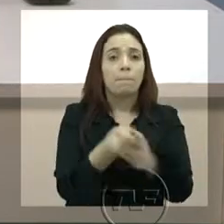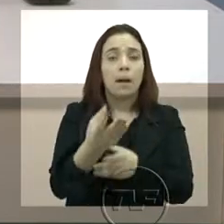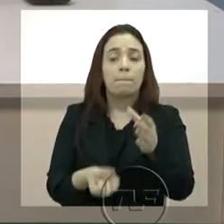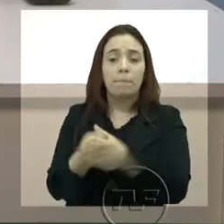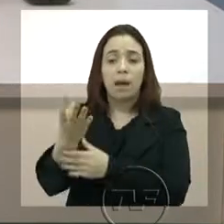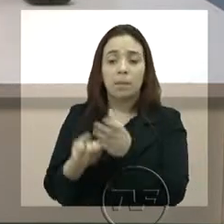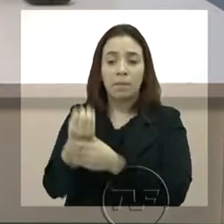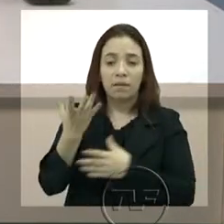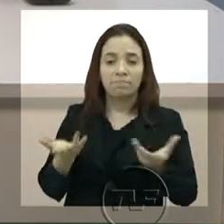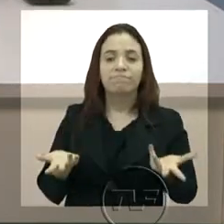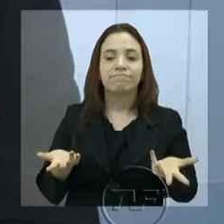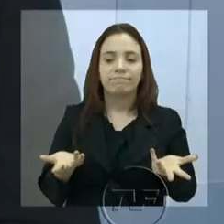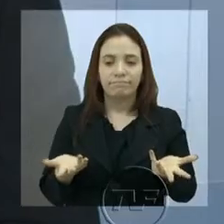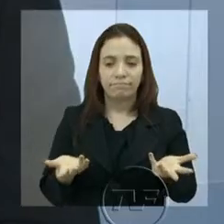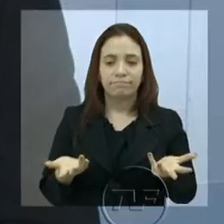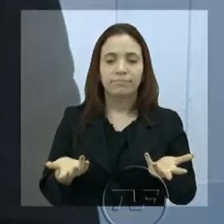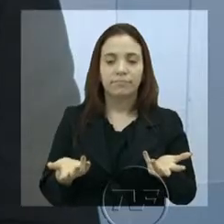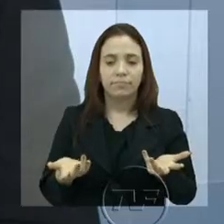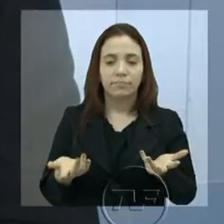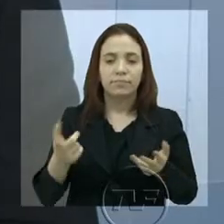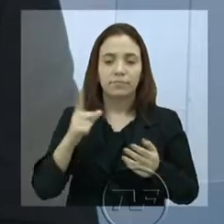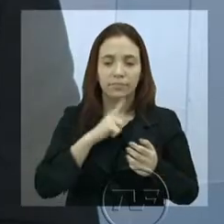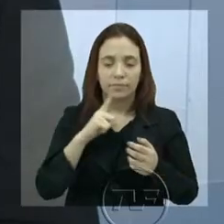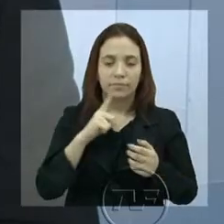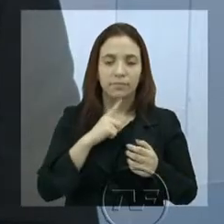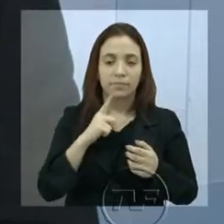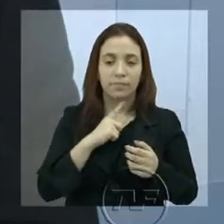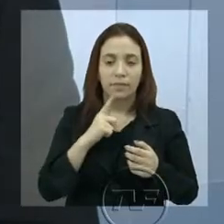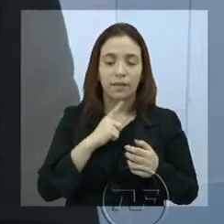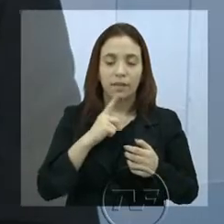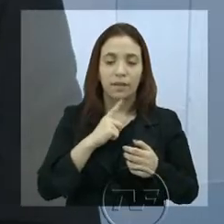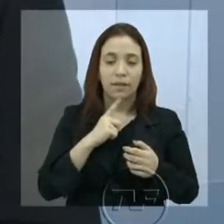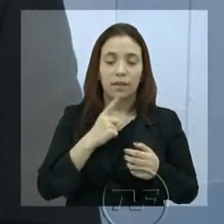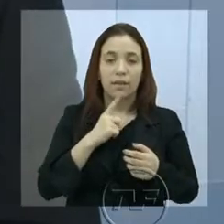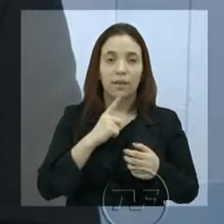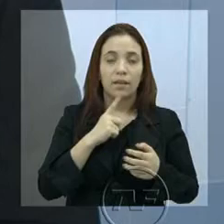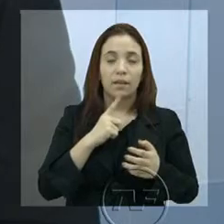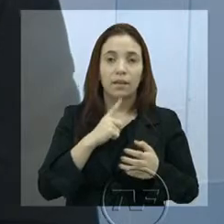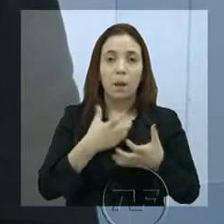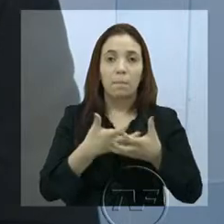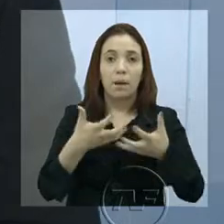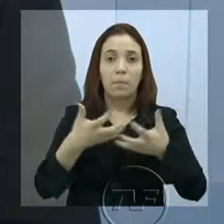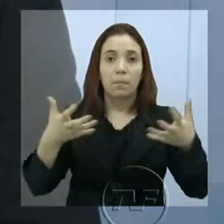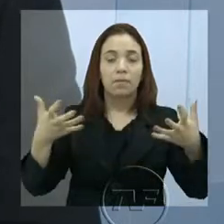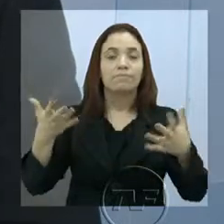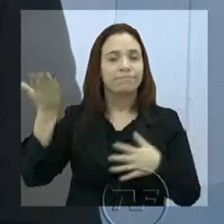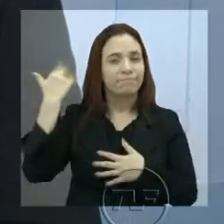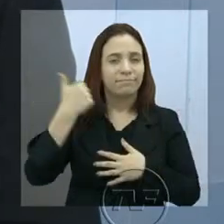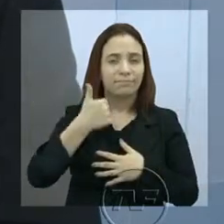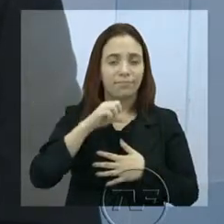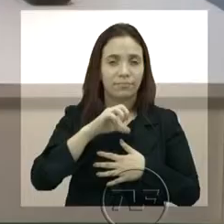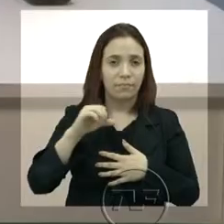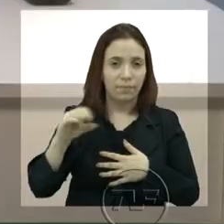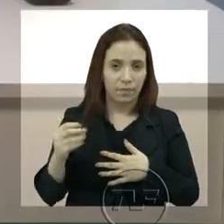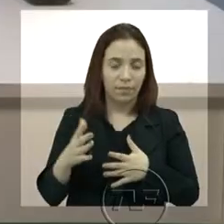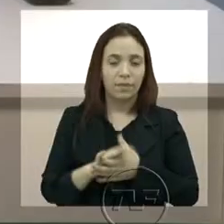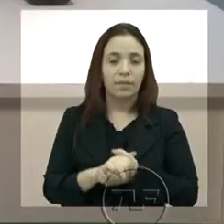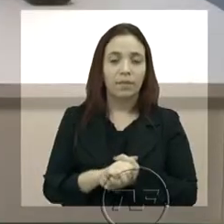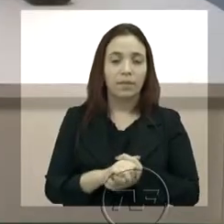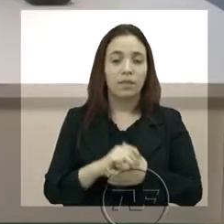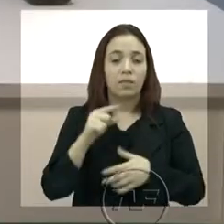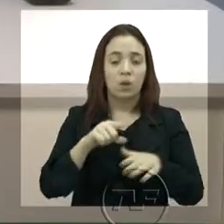só depende do recurso estadual e do Fundo de Participação do Estado e do governo federal. O fato é que